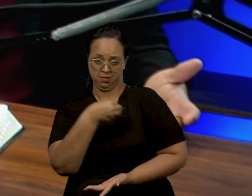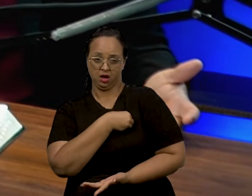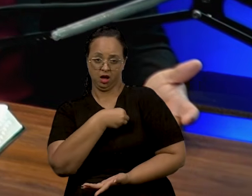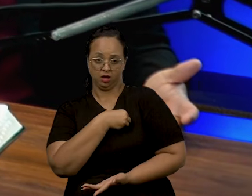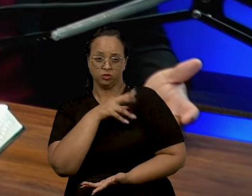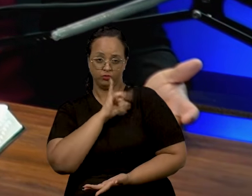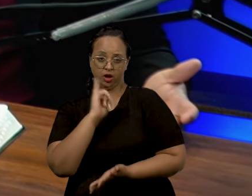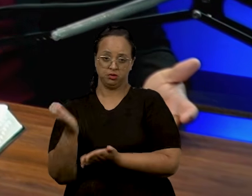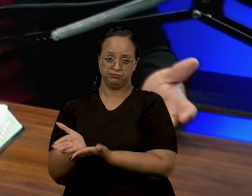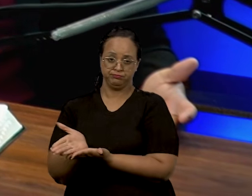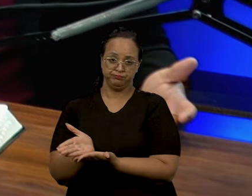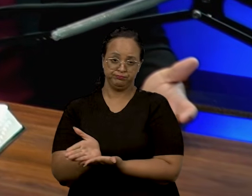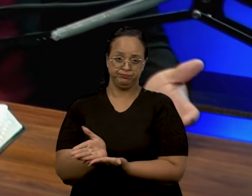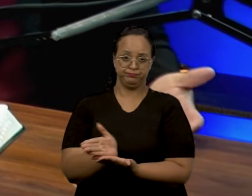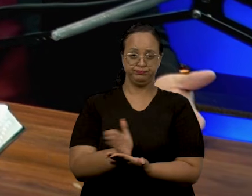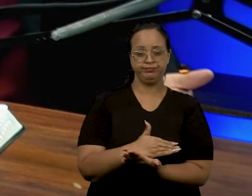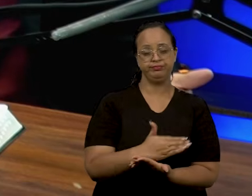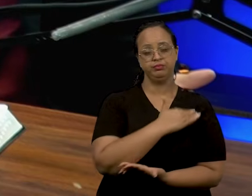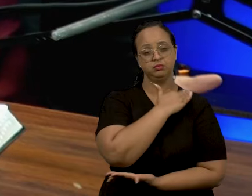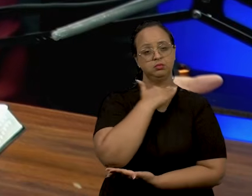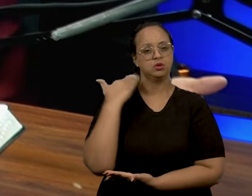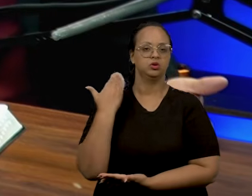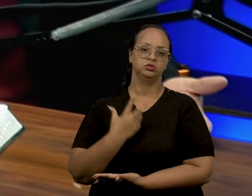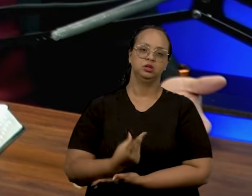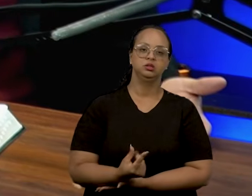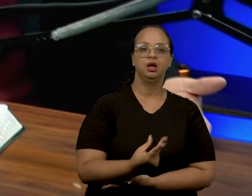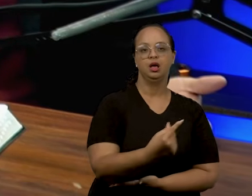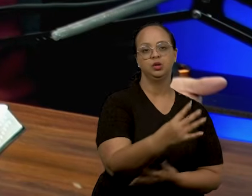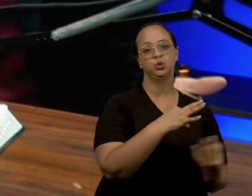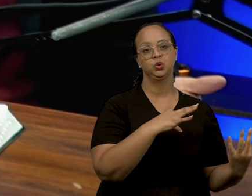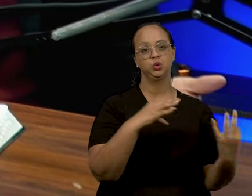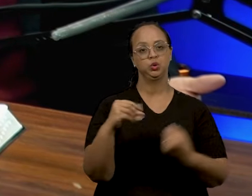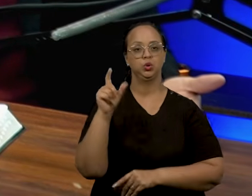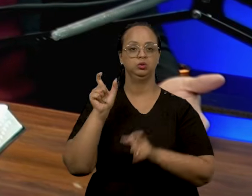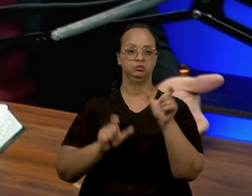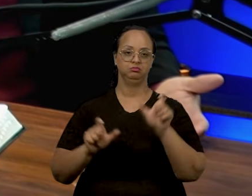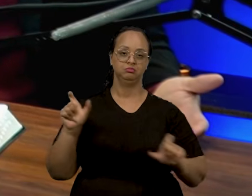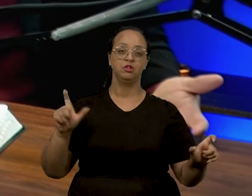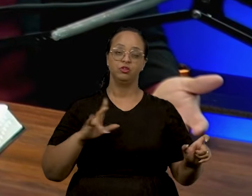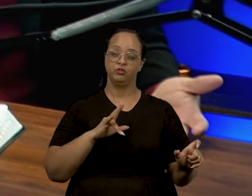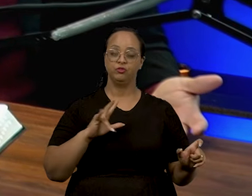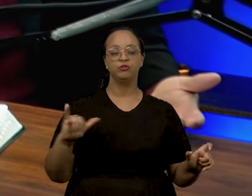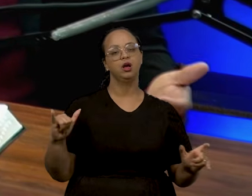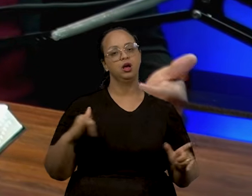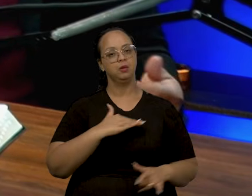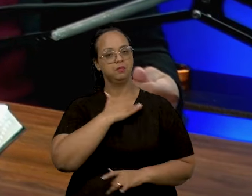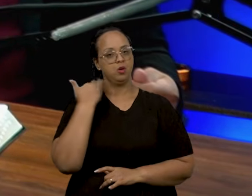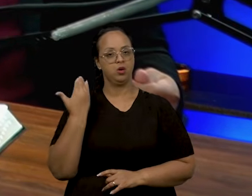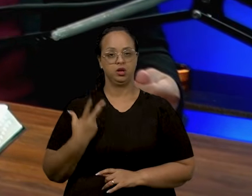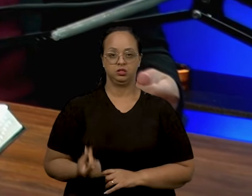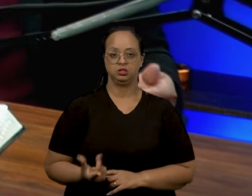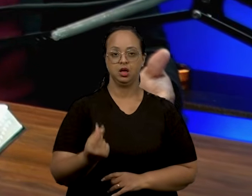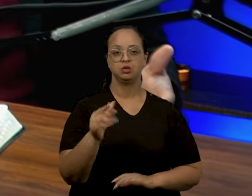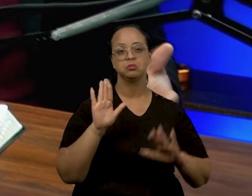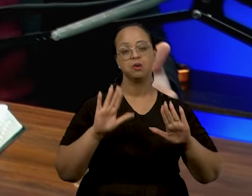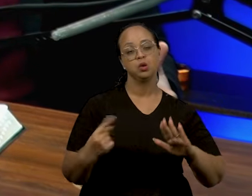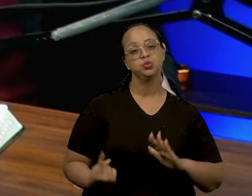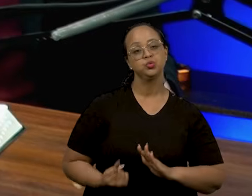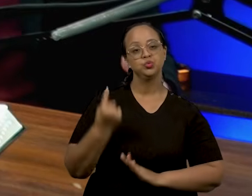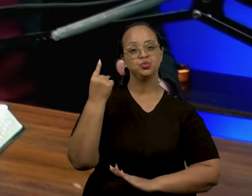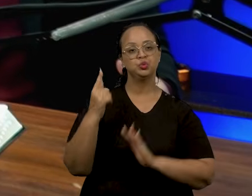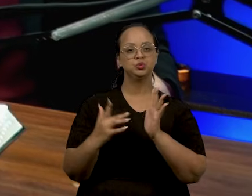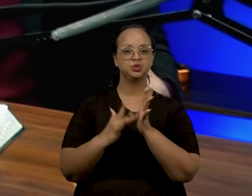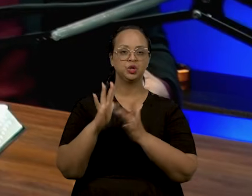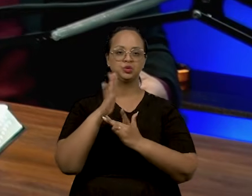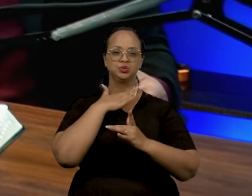pecaram, ou seja, todo homem é digno de morte, mas Jesus morreu na cruz do